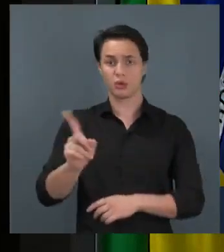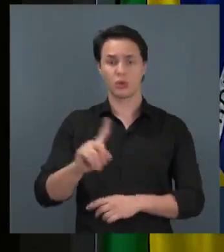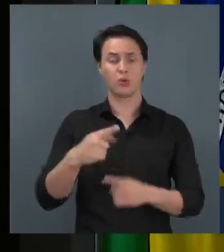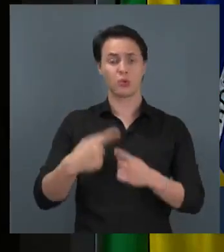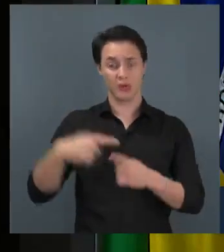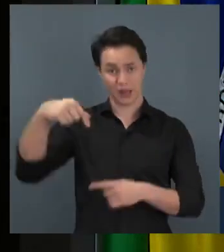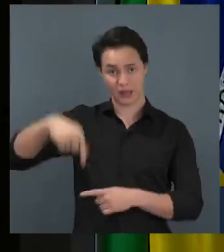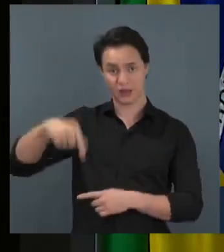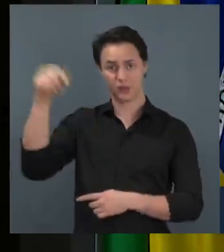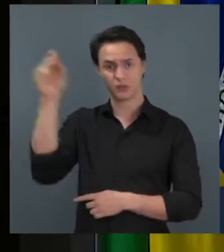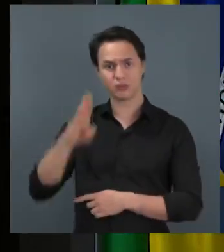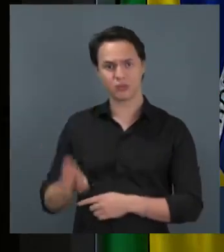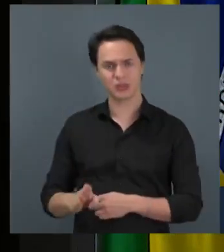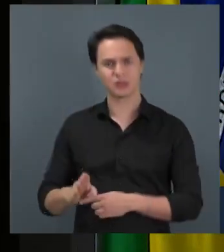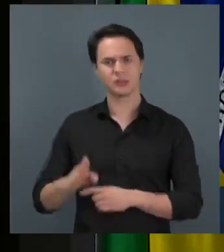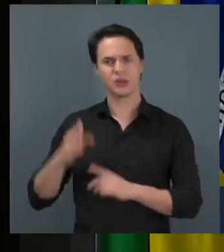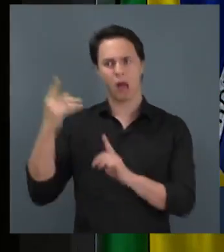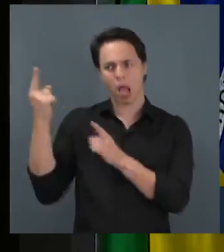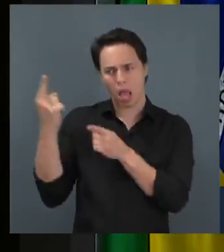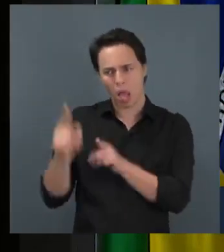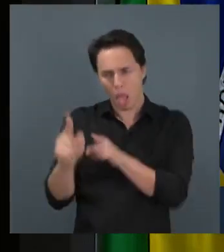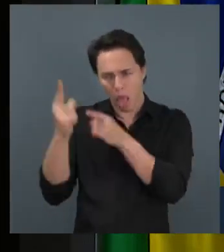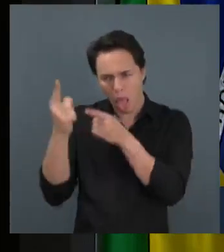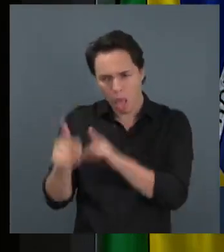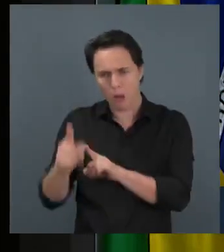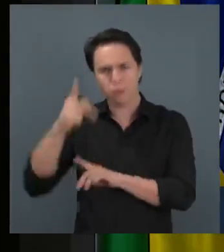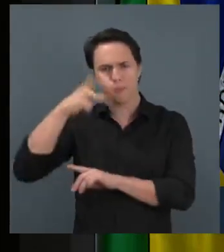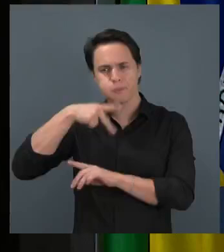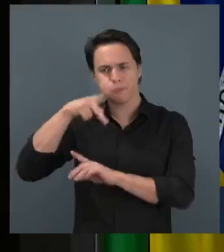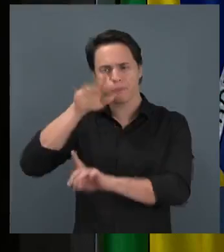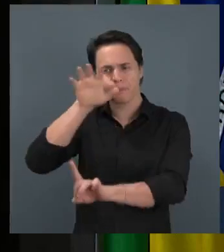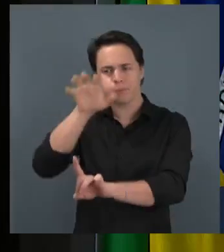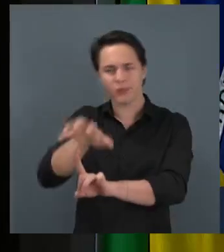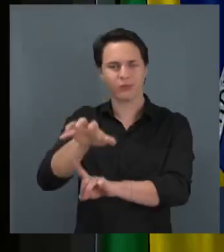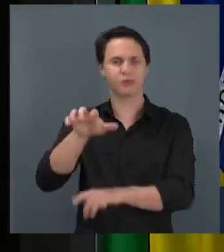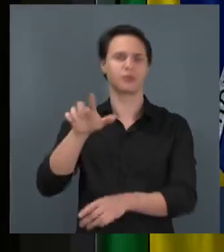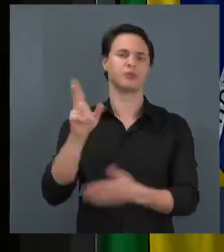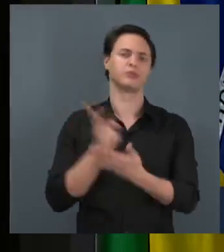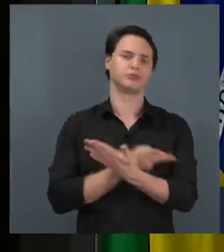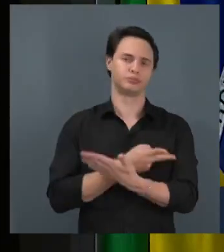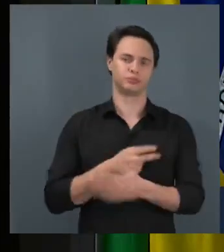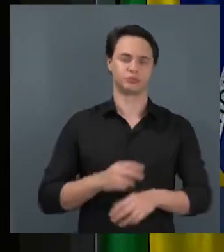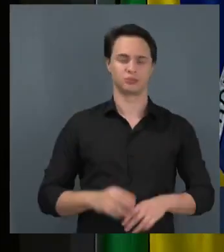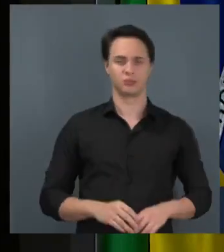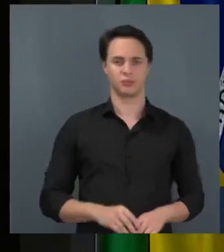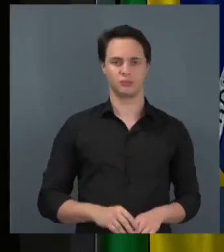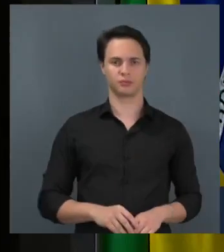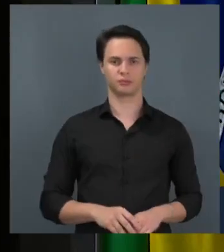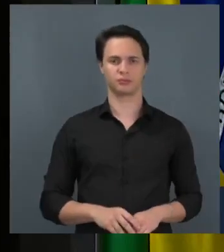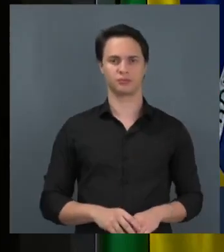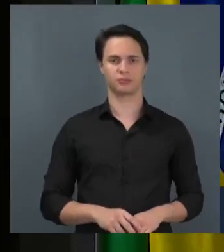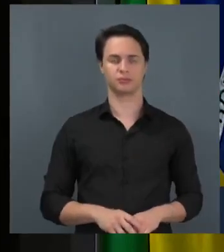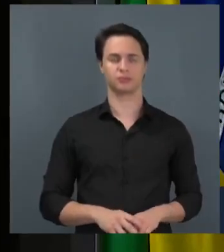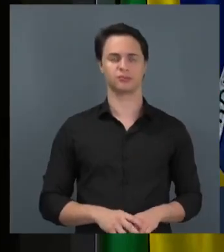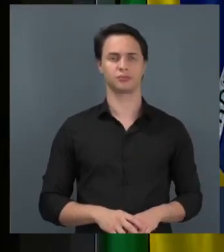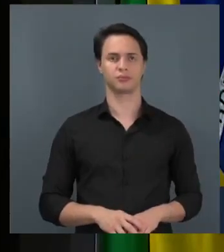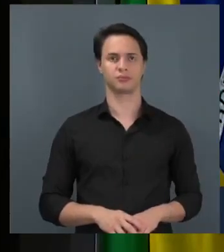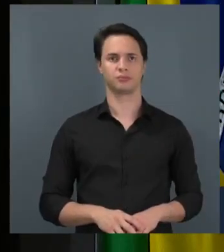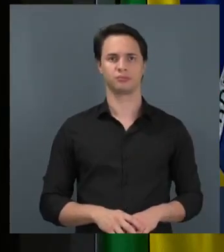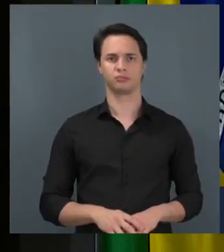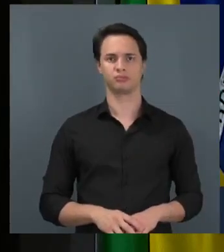sofrem todo tipo de perseguição política em solo brasileiro. Sem